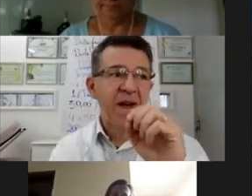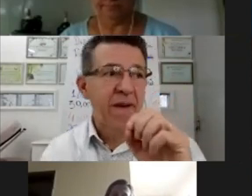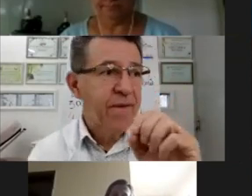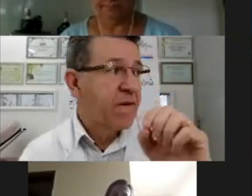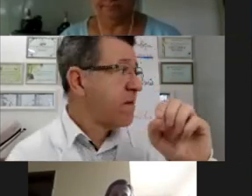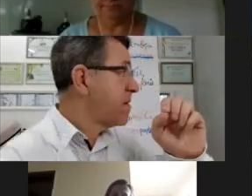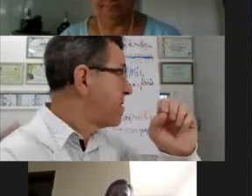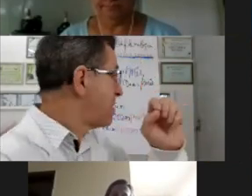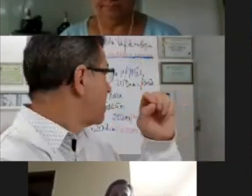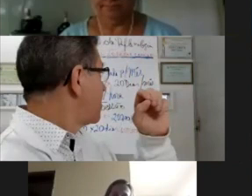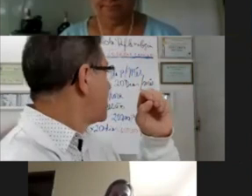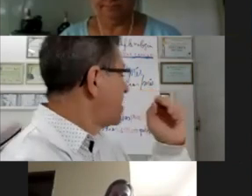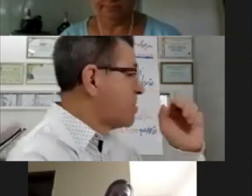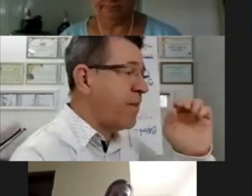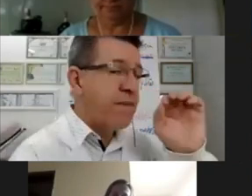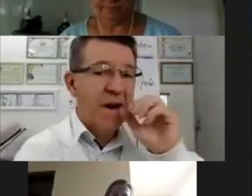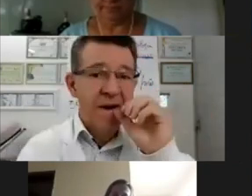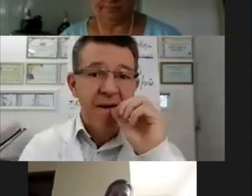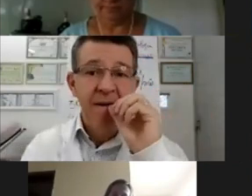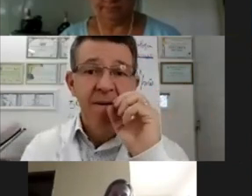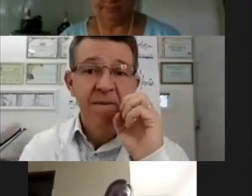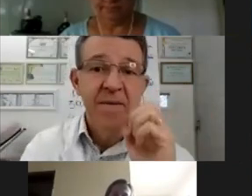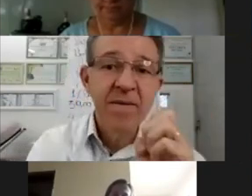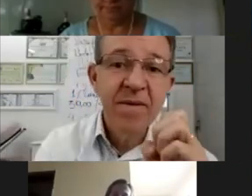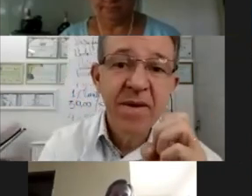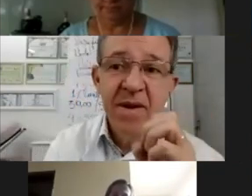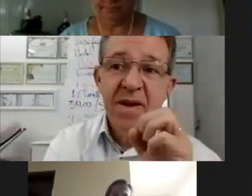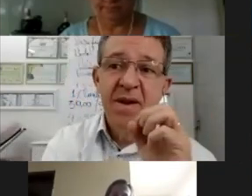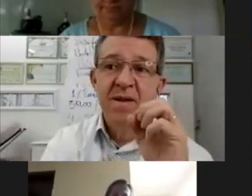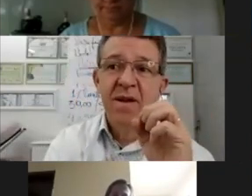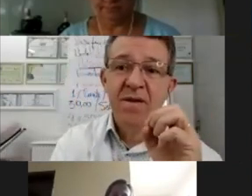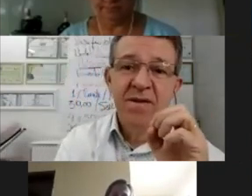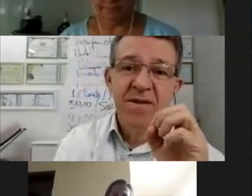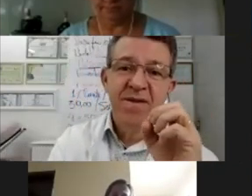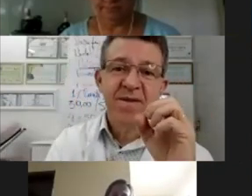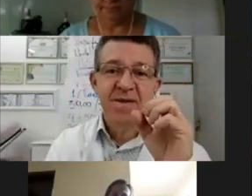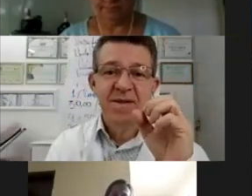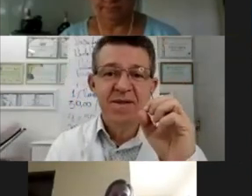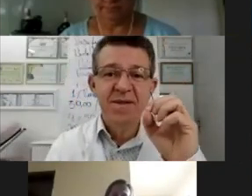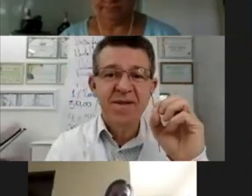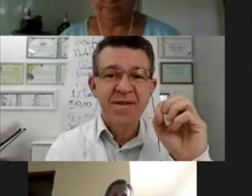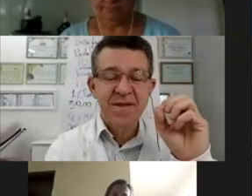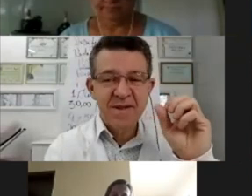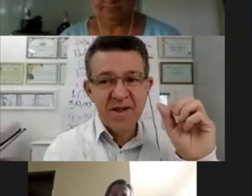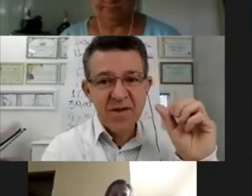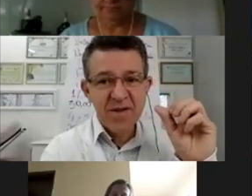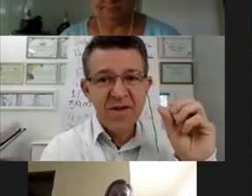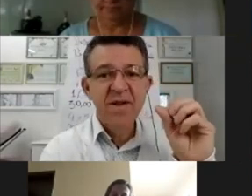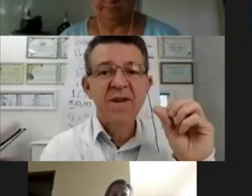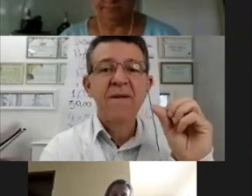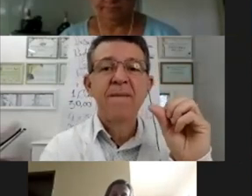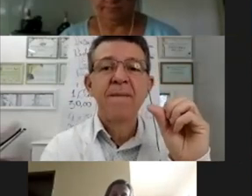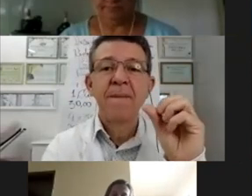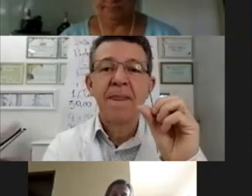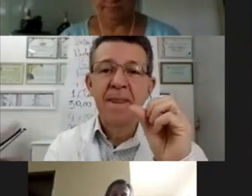O Então, MDF. Eu comprei o curso errado porque eu não sei nada. Eu quero Isso. saber